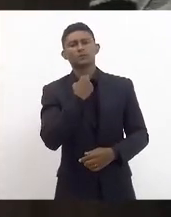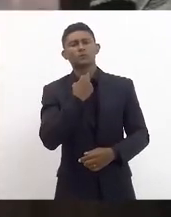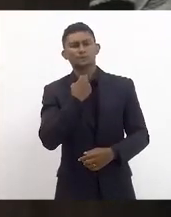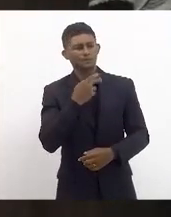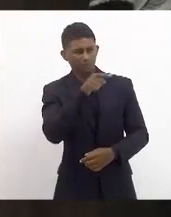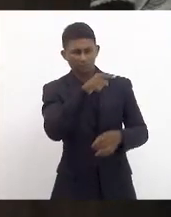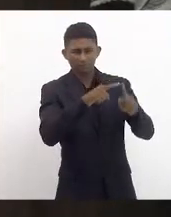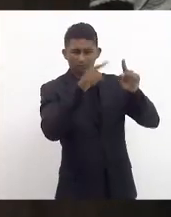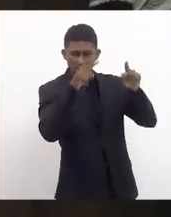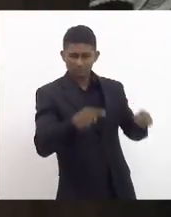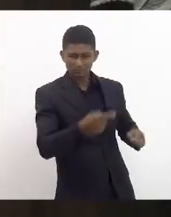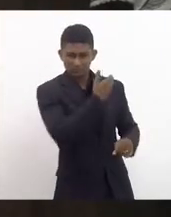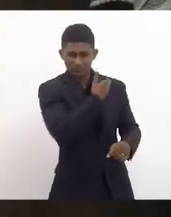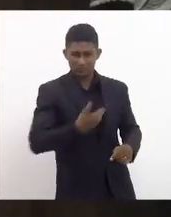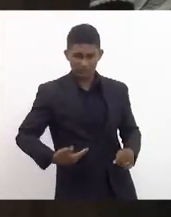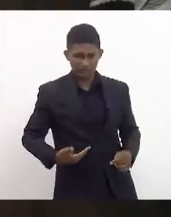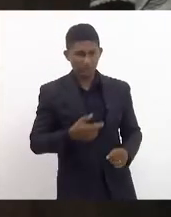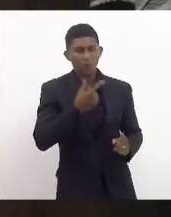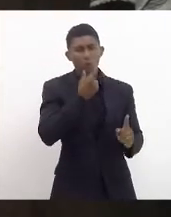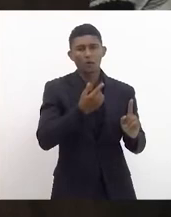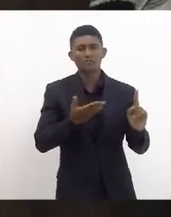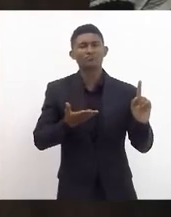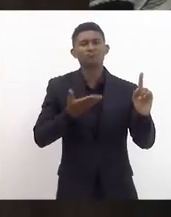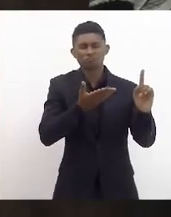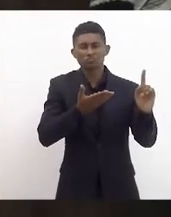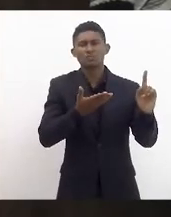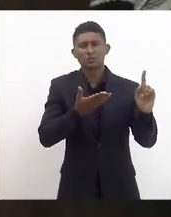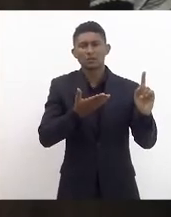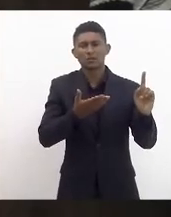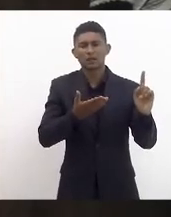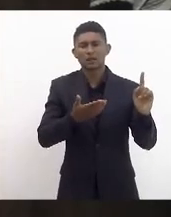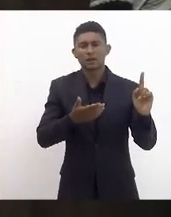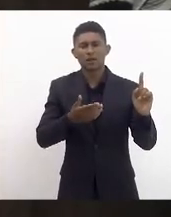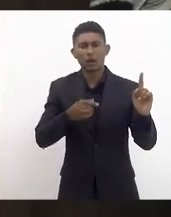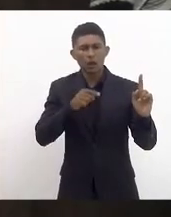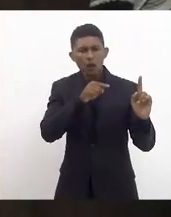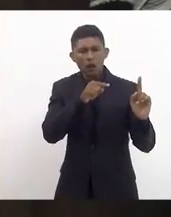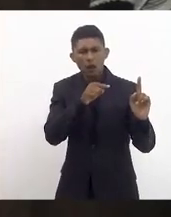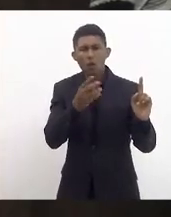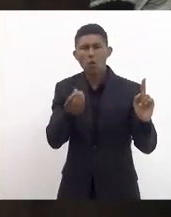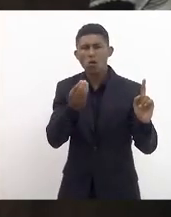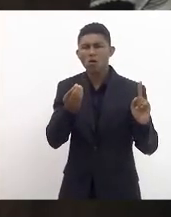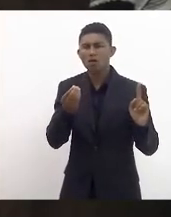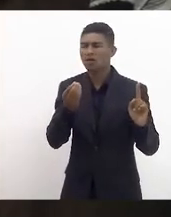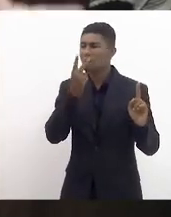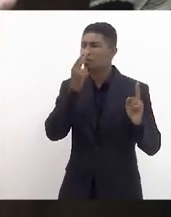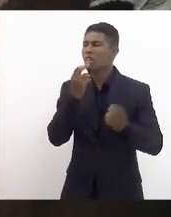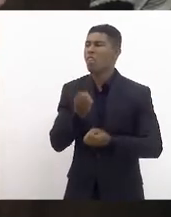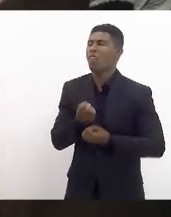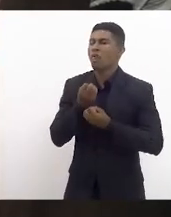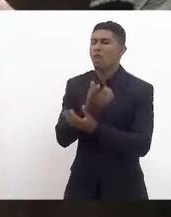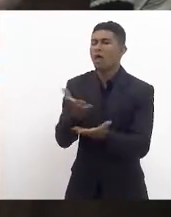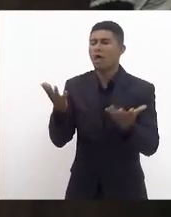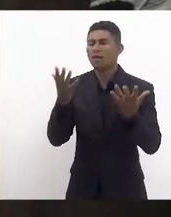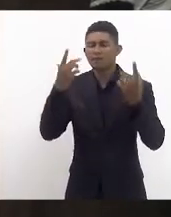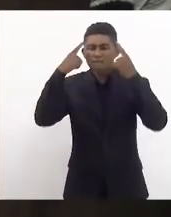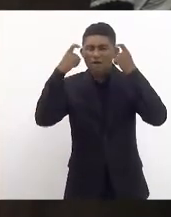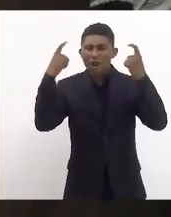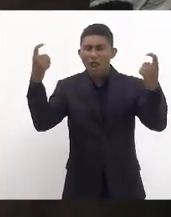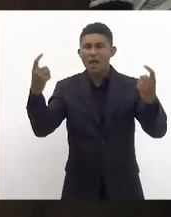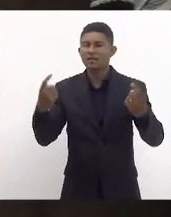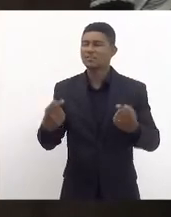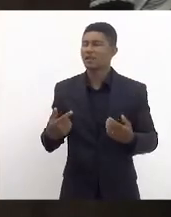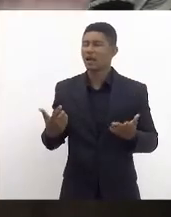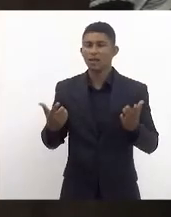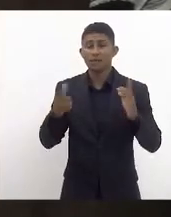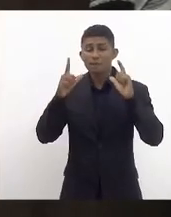de servidor público, detentor de um cargo público de provimento em comissão, manifestar-se em apologia à violência, ainda que seja por